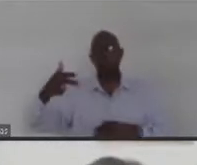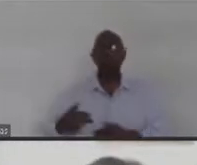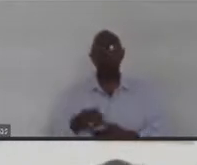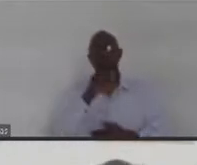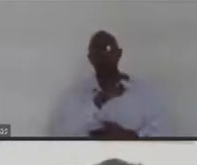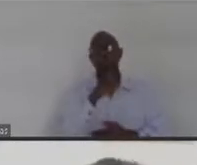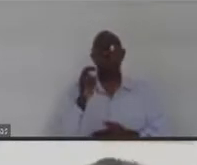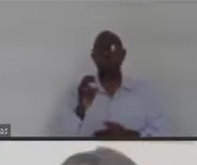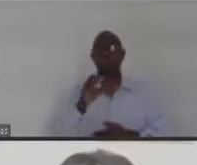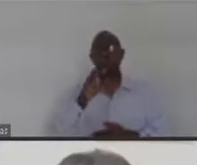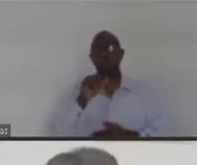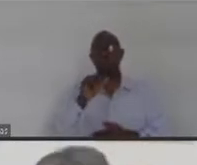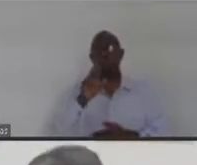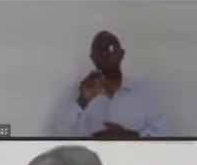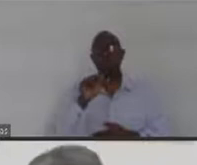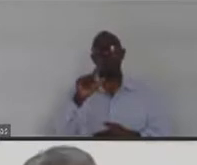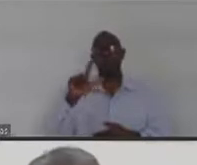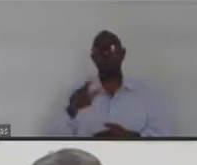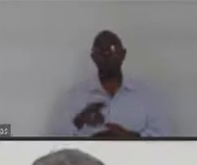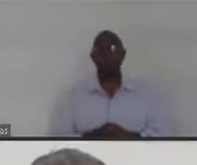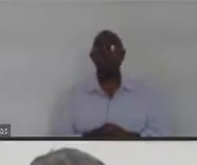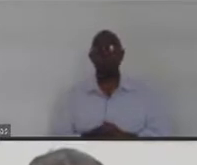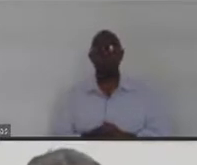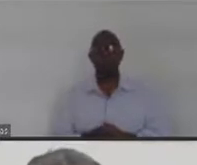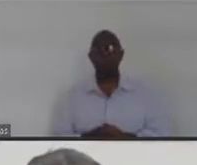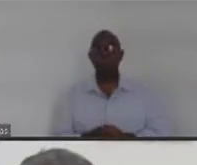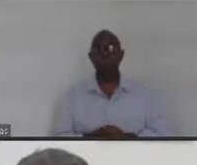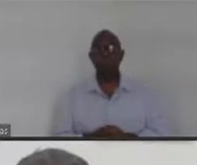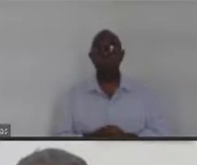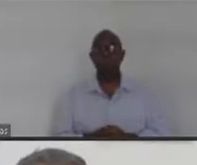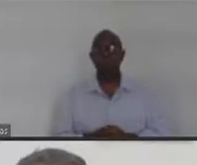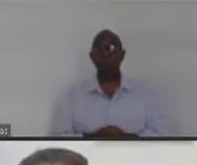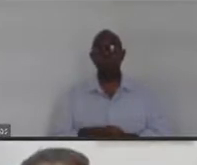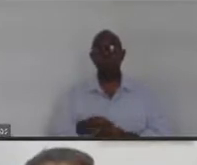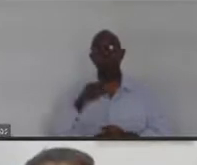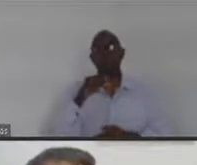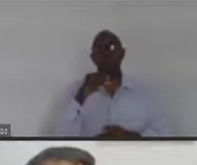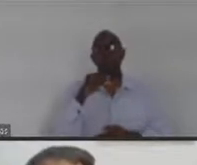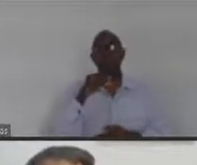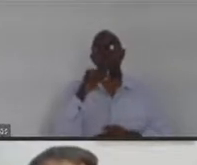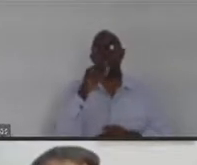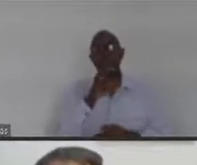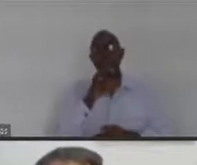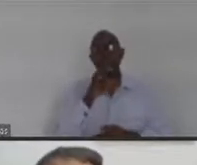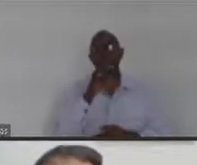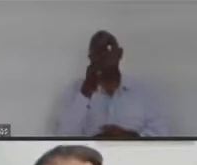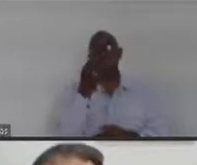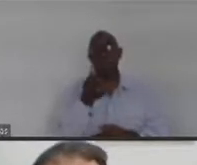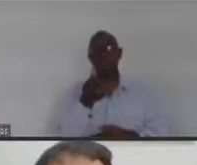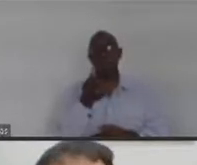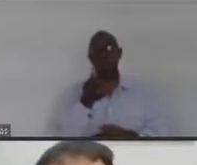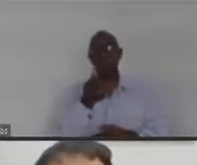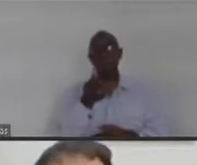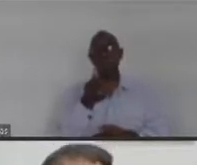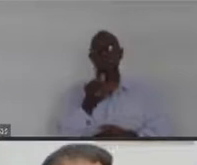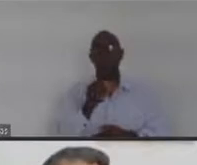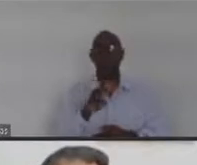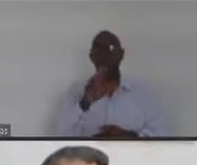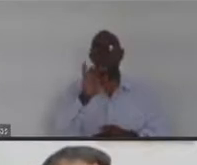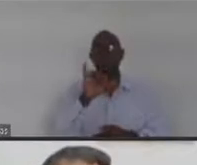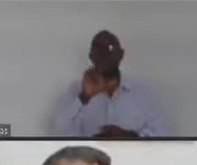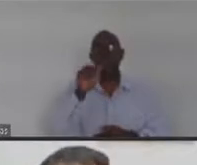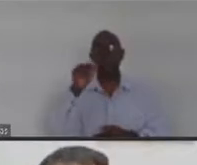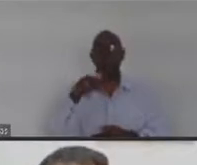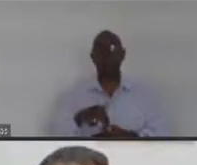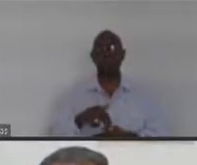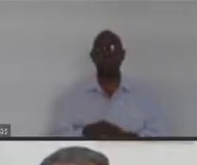Edgardo Cabral, reparo na pavimentação, indicação 4.056, Vereador William Souza, limpeza de